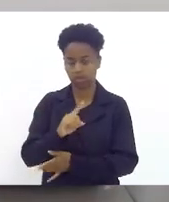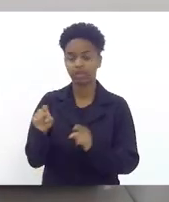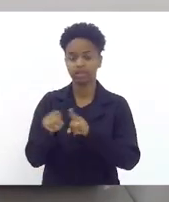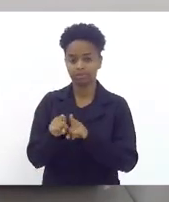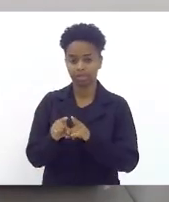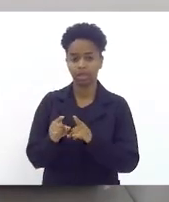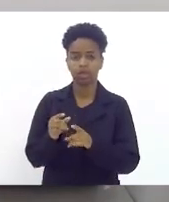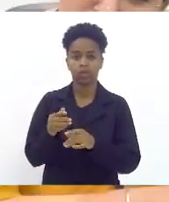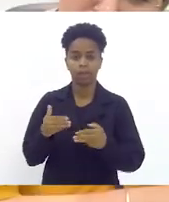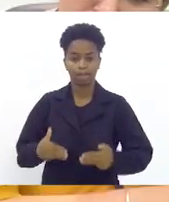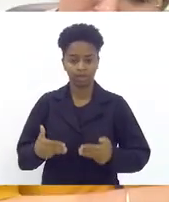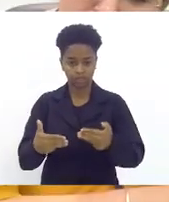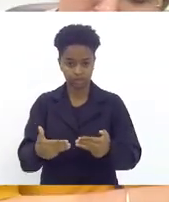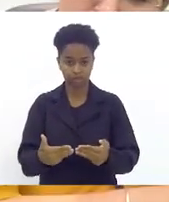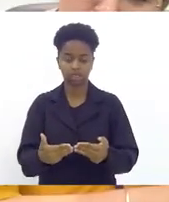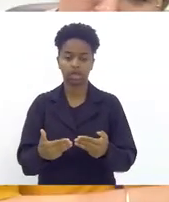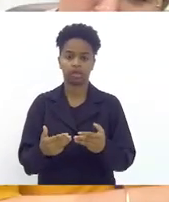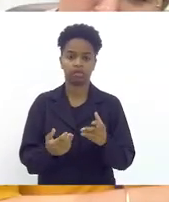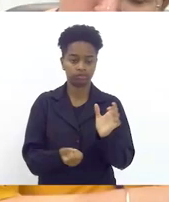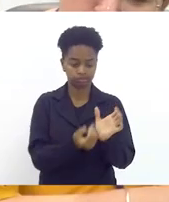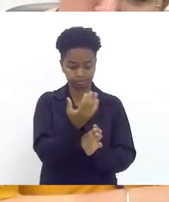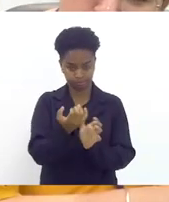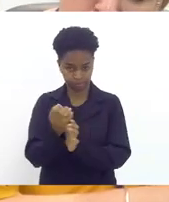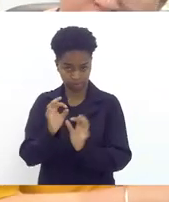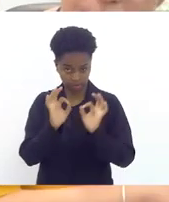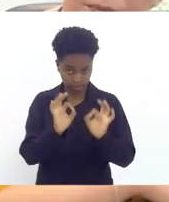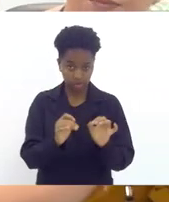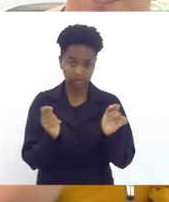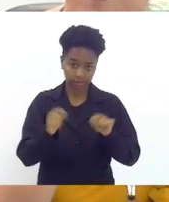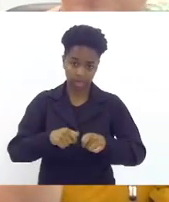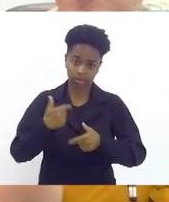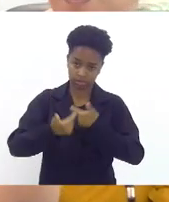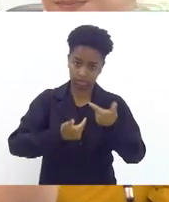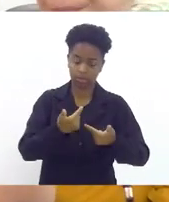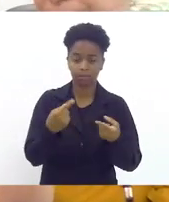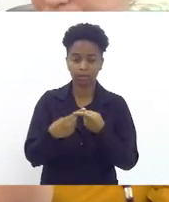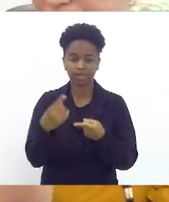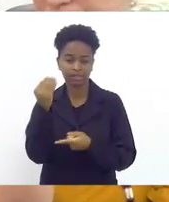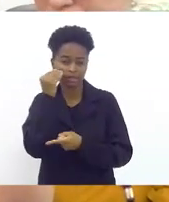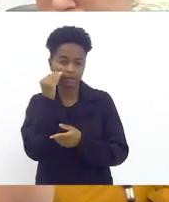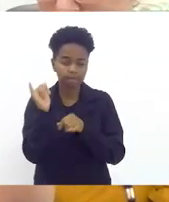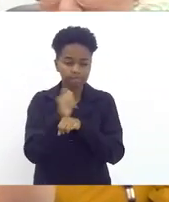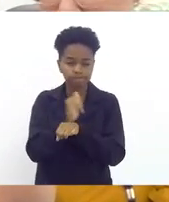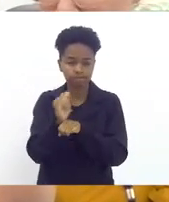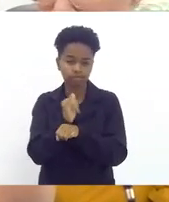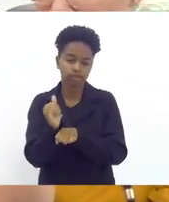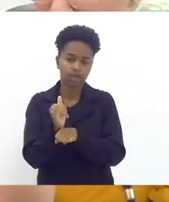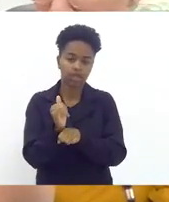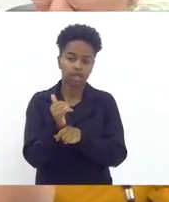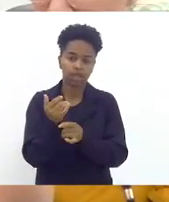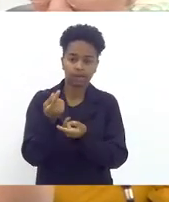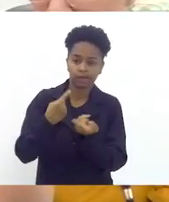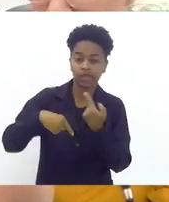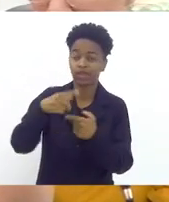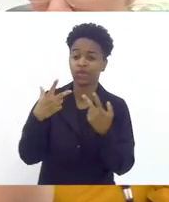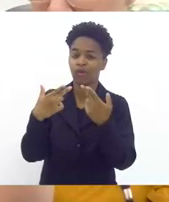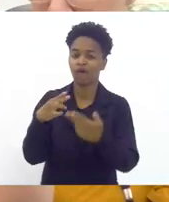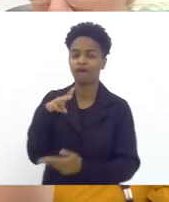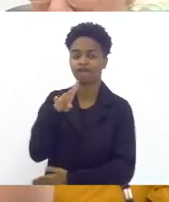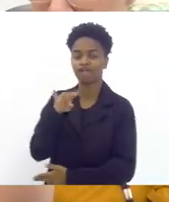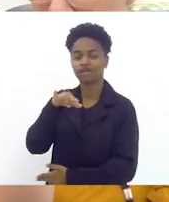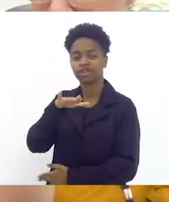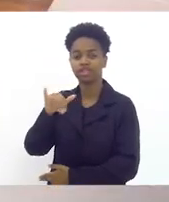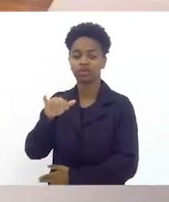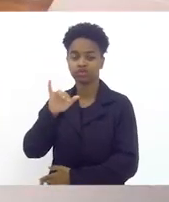dos Ministérios originários naquelas funções por um drible parecido com aqueles que o Vini Júnior deu nos